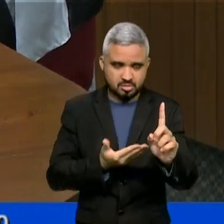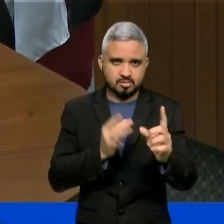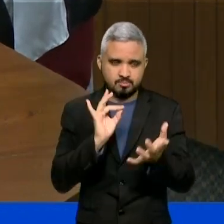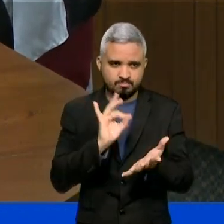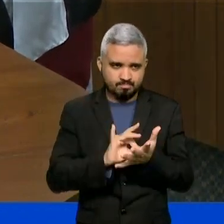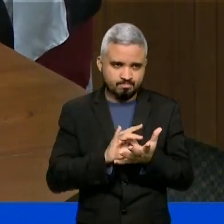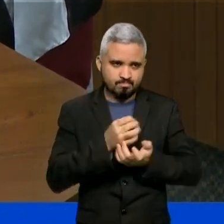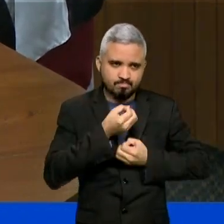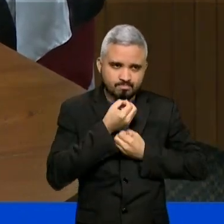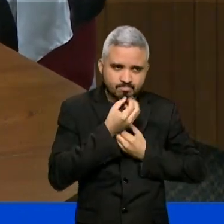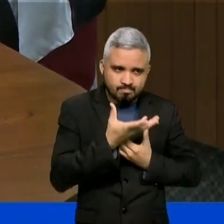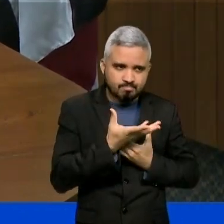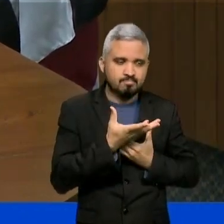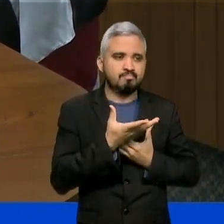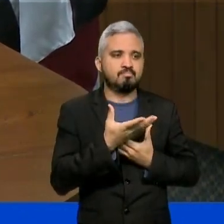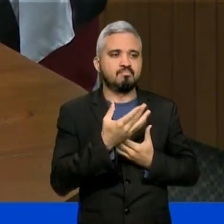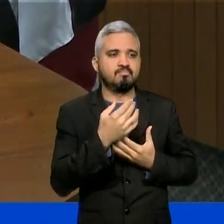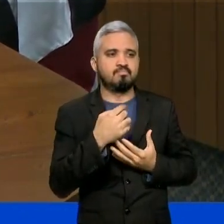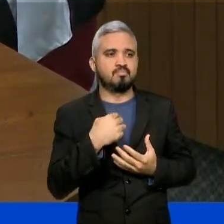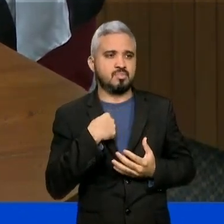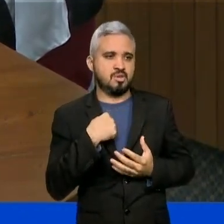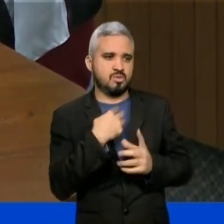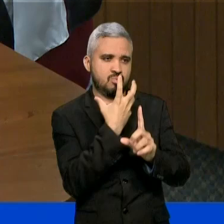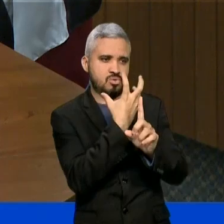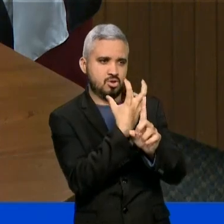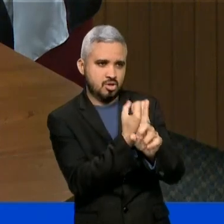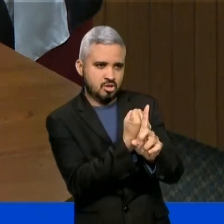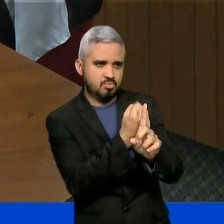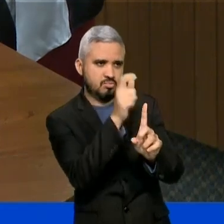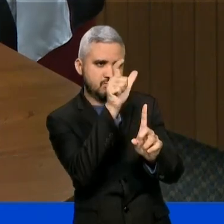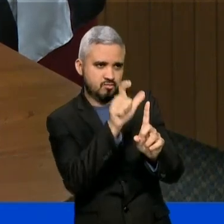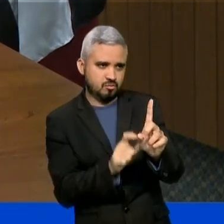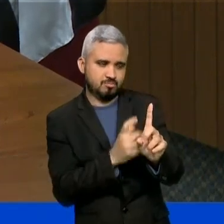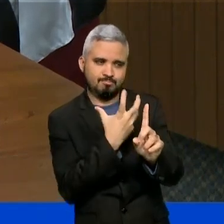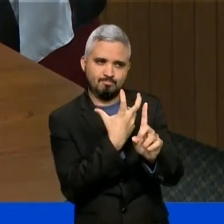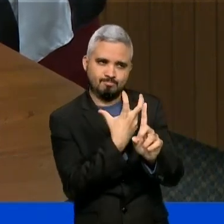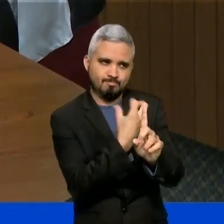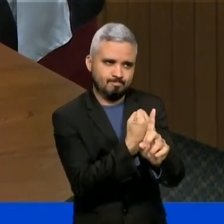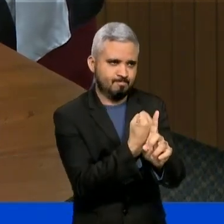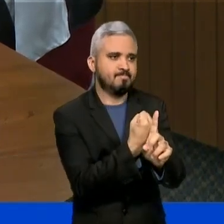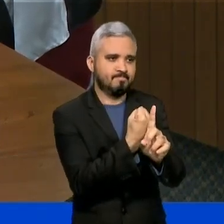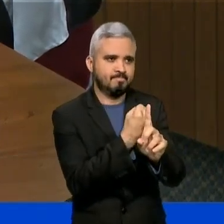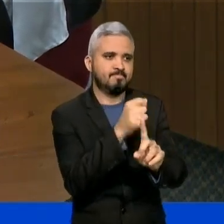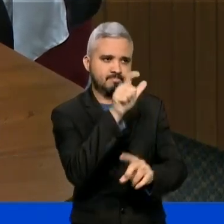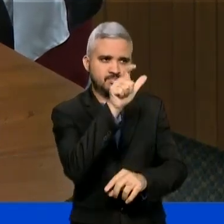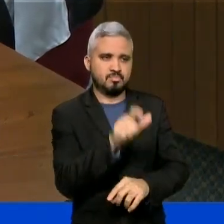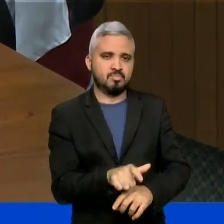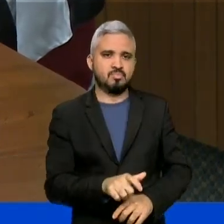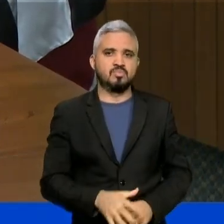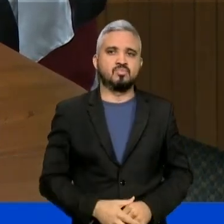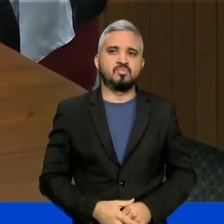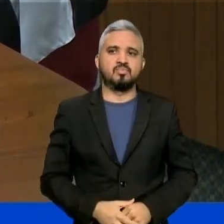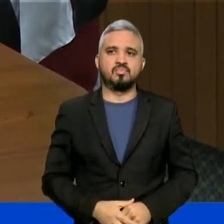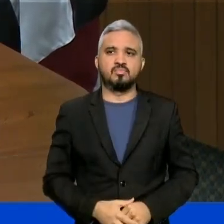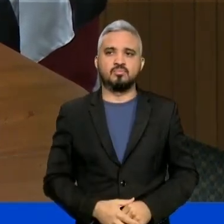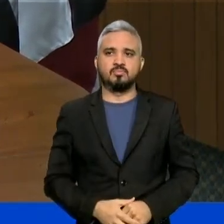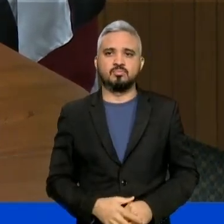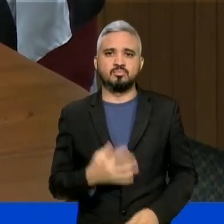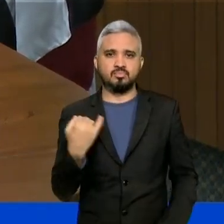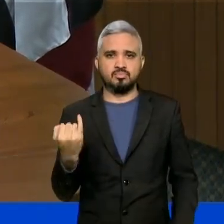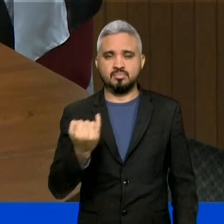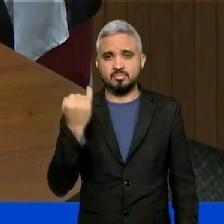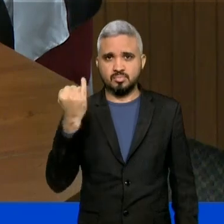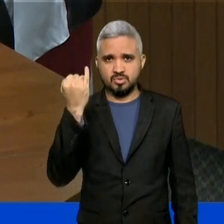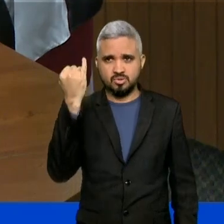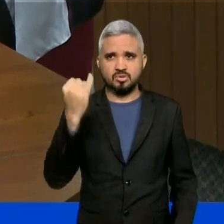de um admirador seu, porque, como falei no início, é muito importante.